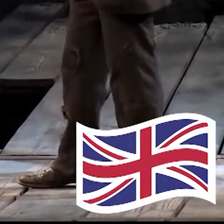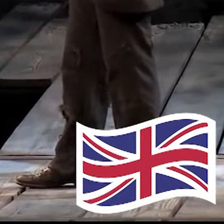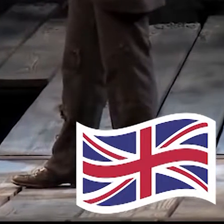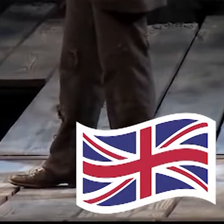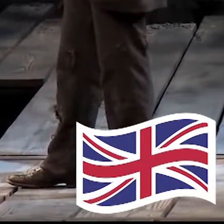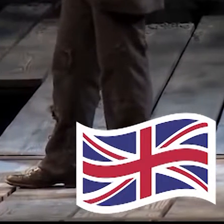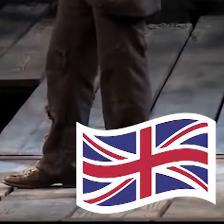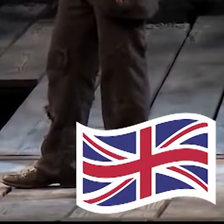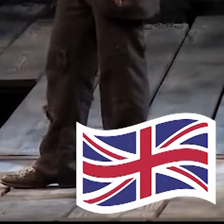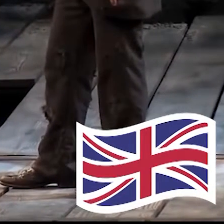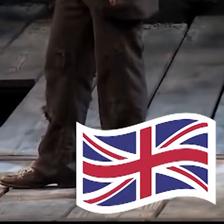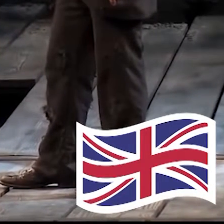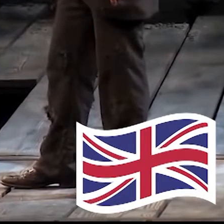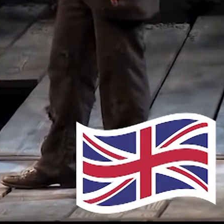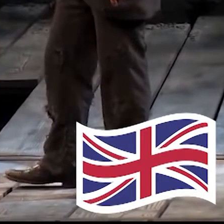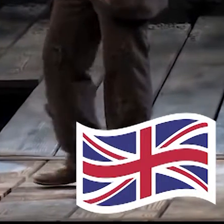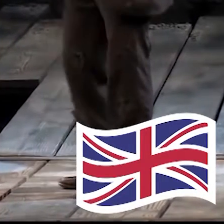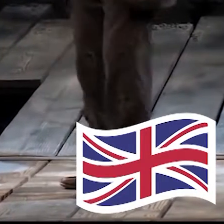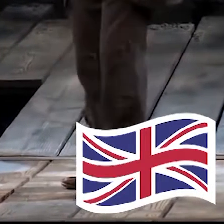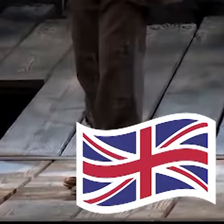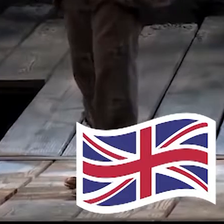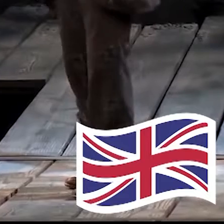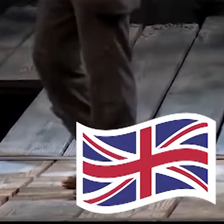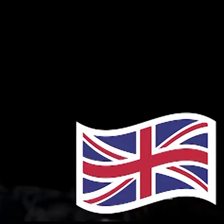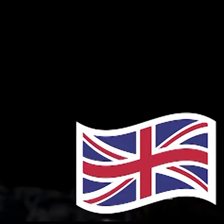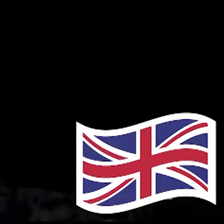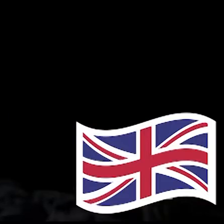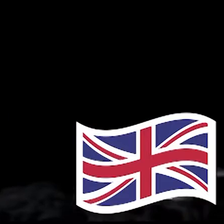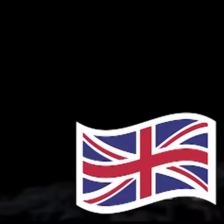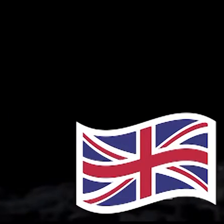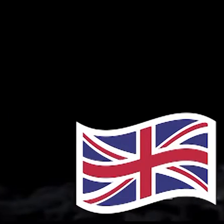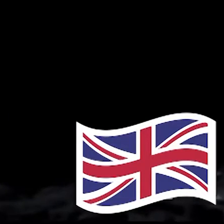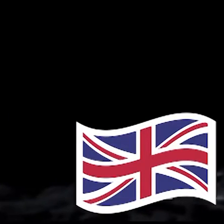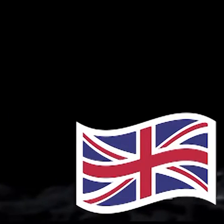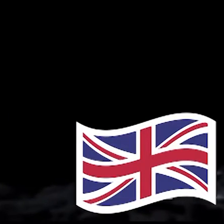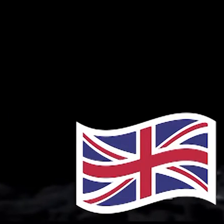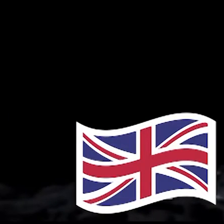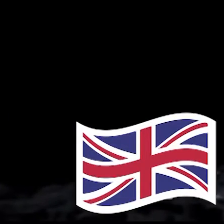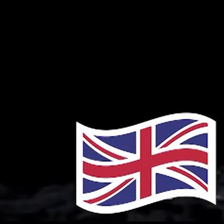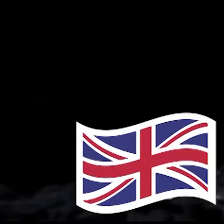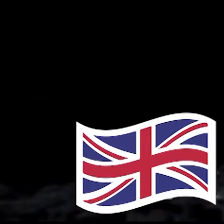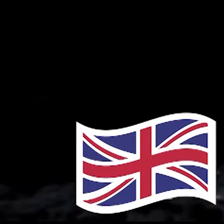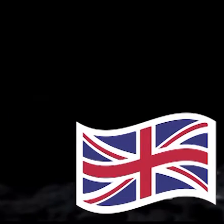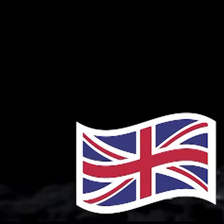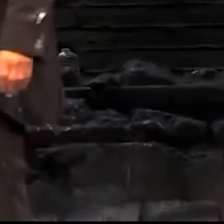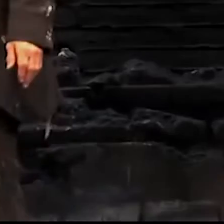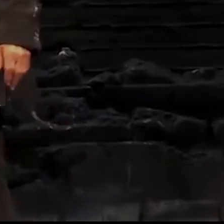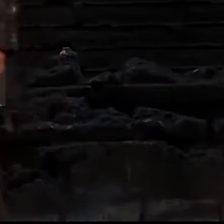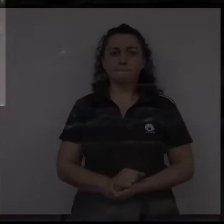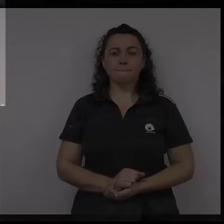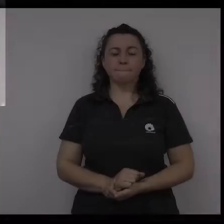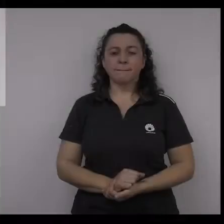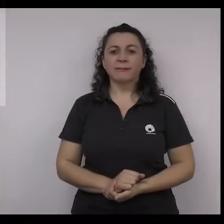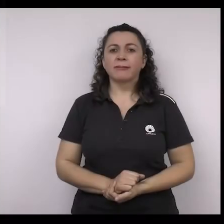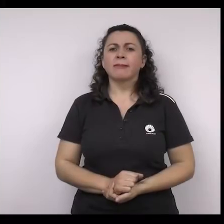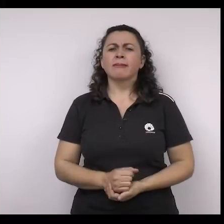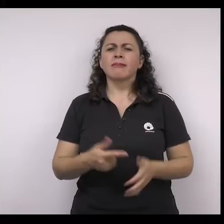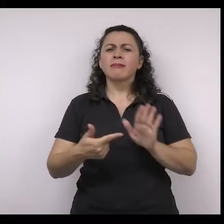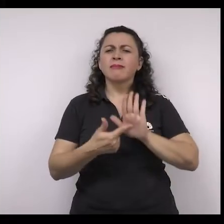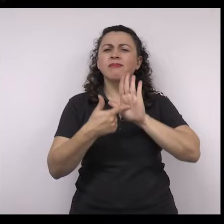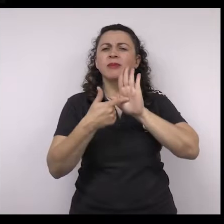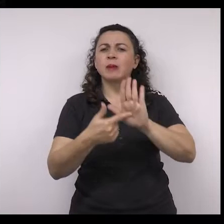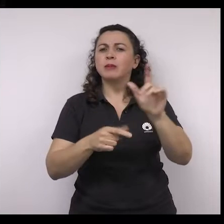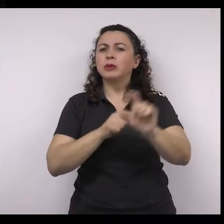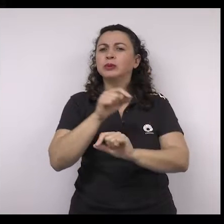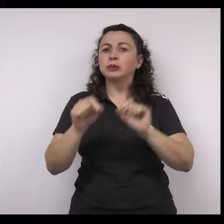from what? Hell. I'm going. And yet, how is it? Em cena,